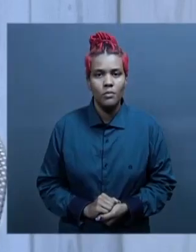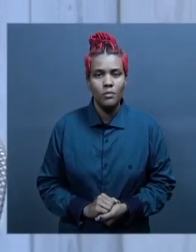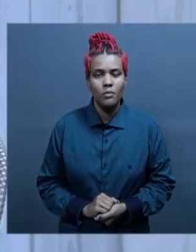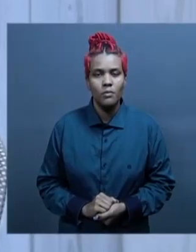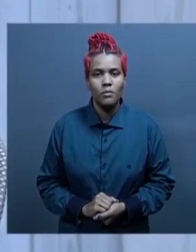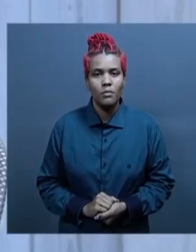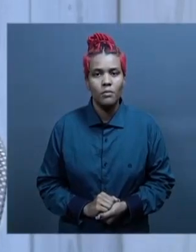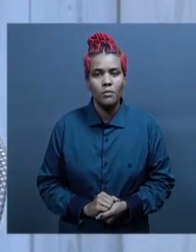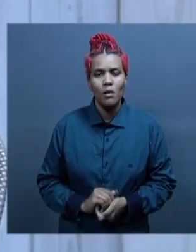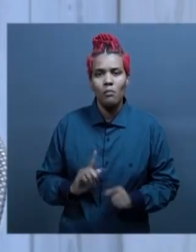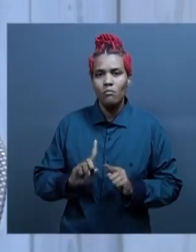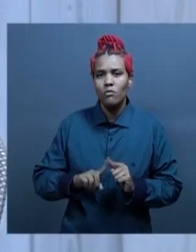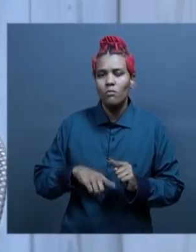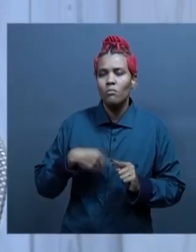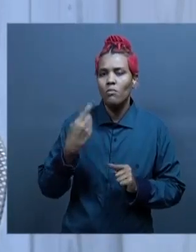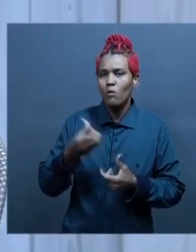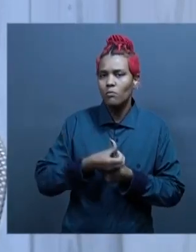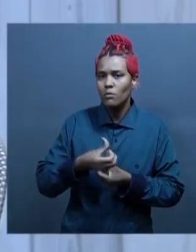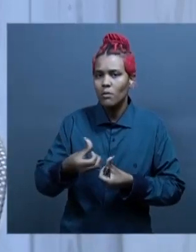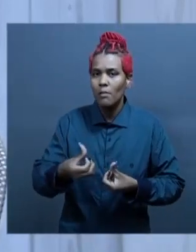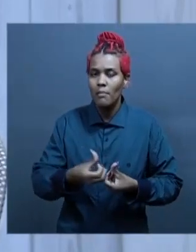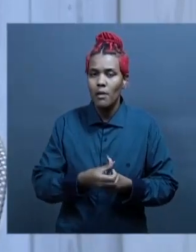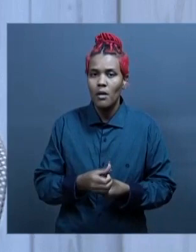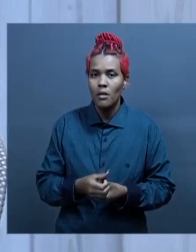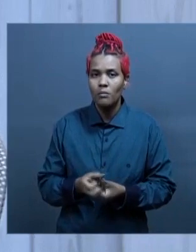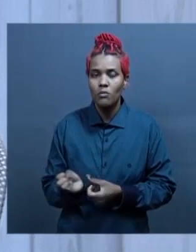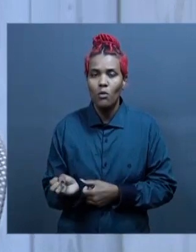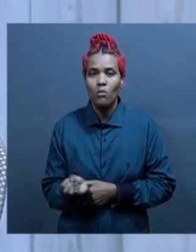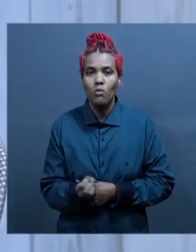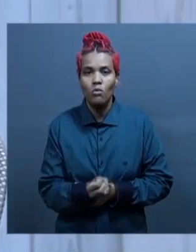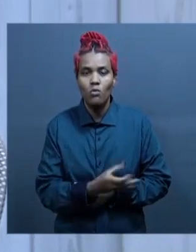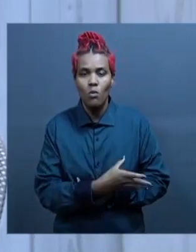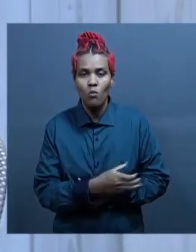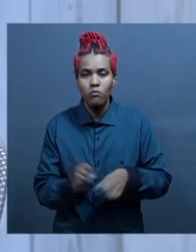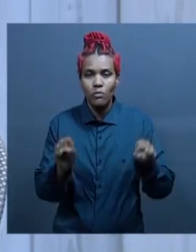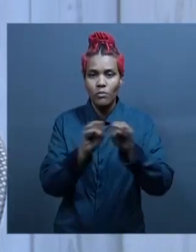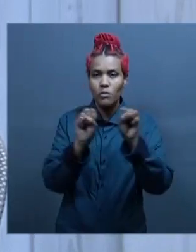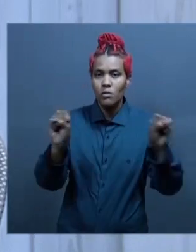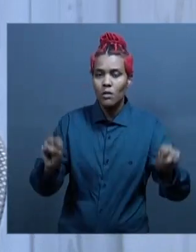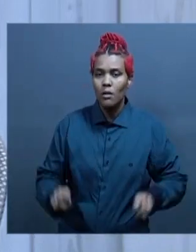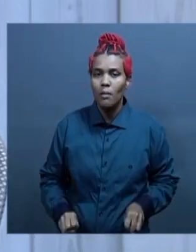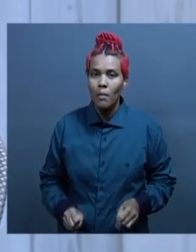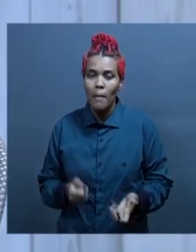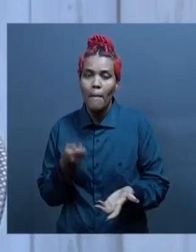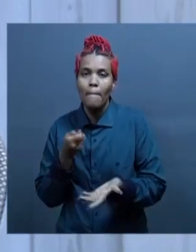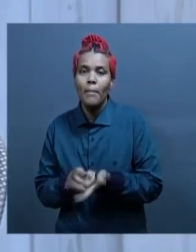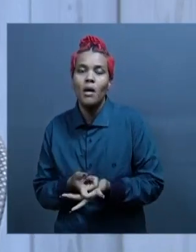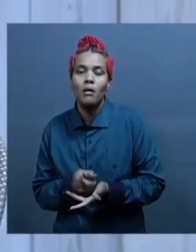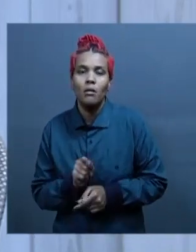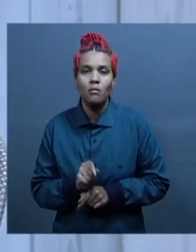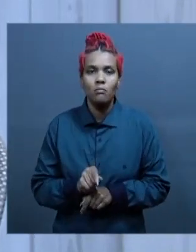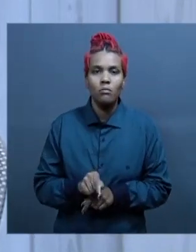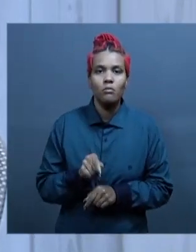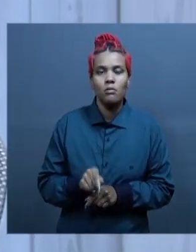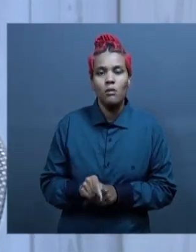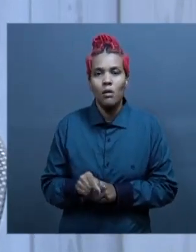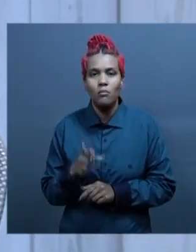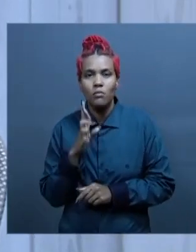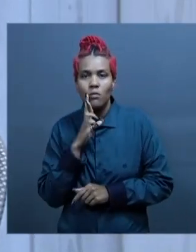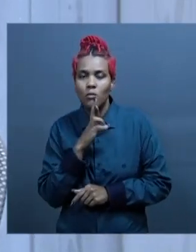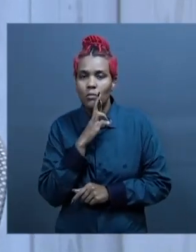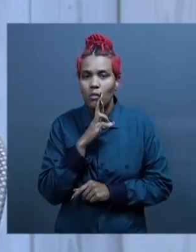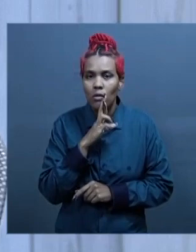no próximo semestre o novo sistema de pagamentos dos restaurantes universitários da ufu o sis